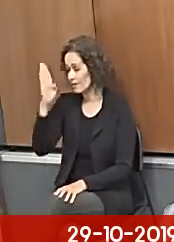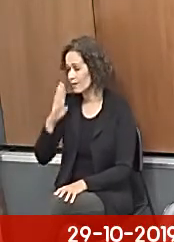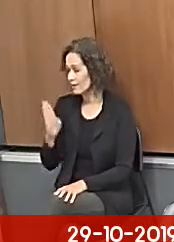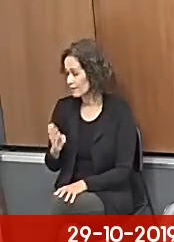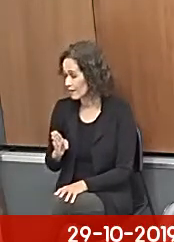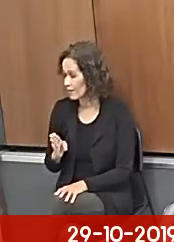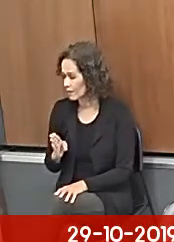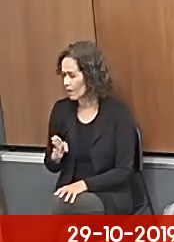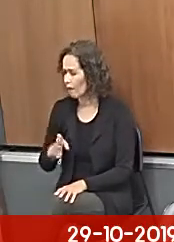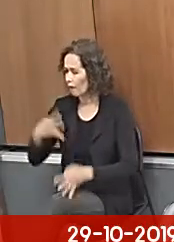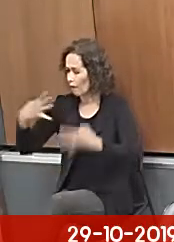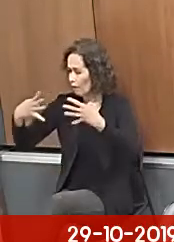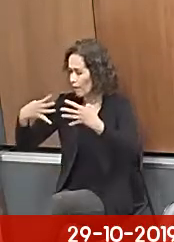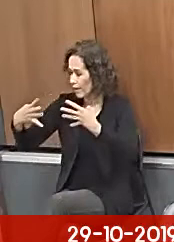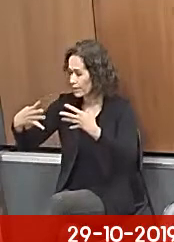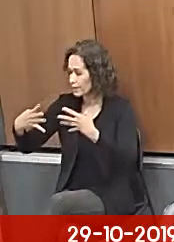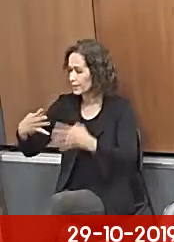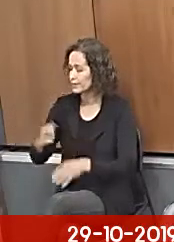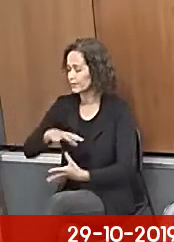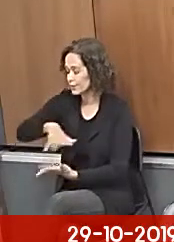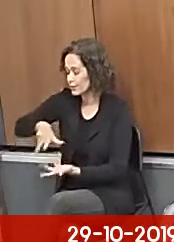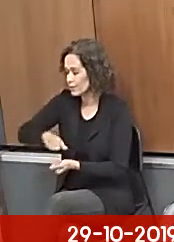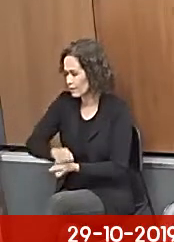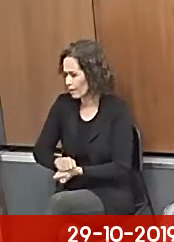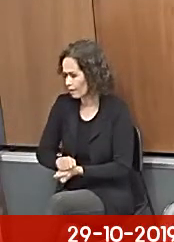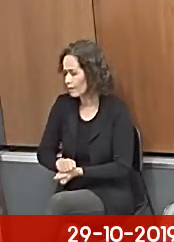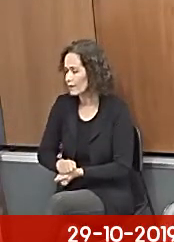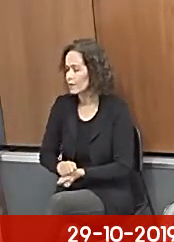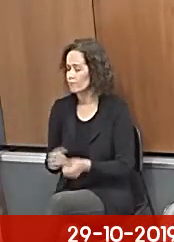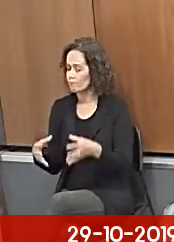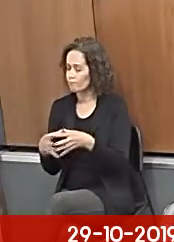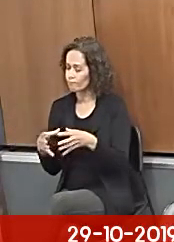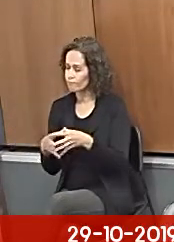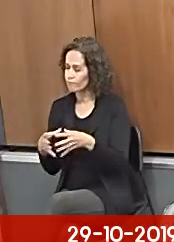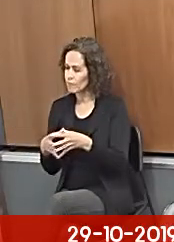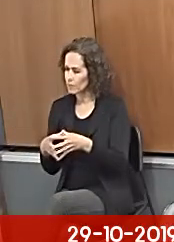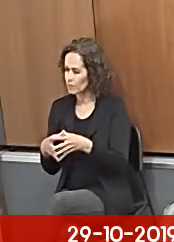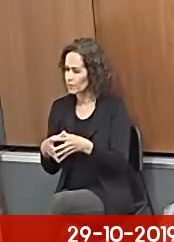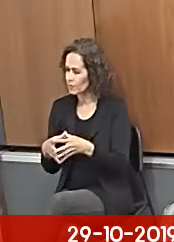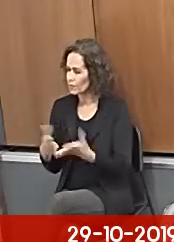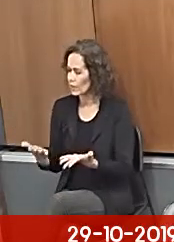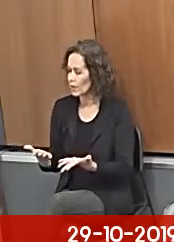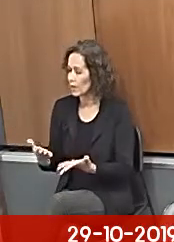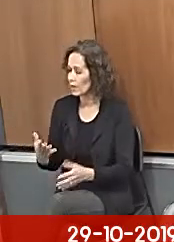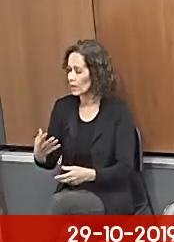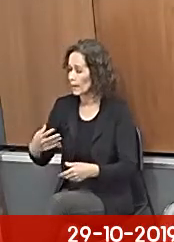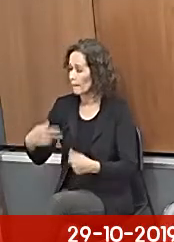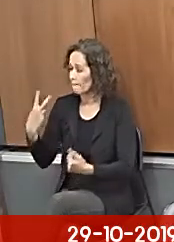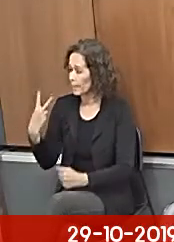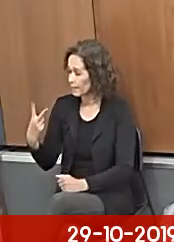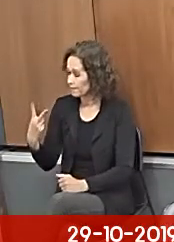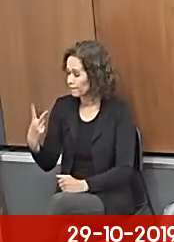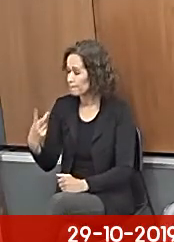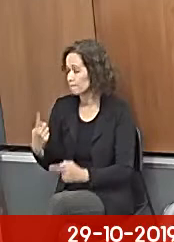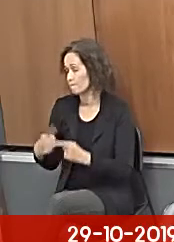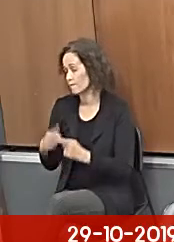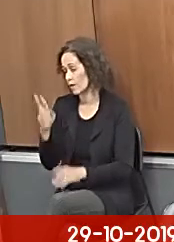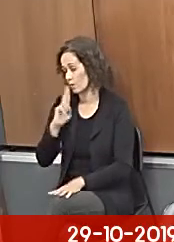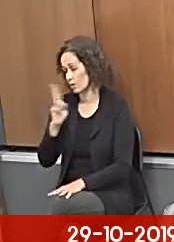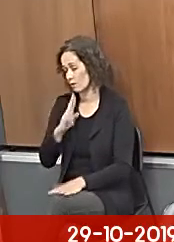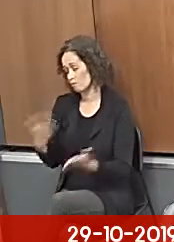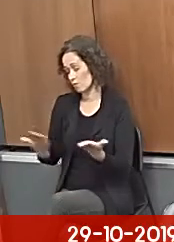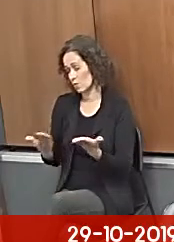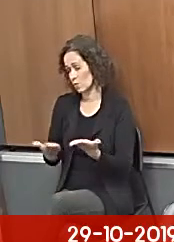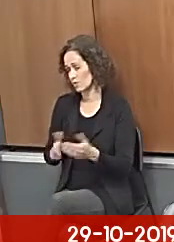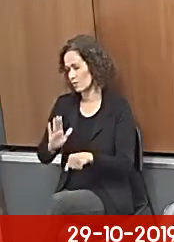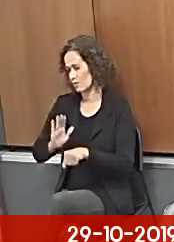mundial. E o segundo time com mais título era bicampeão mundial, que era a Rússia. Hoje, já tem